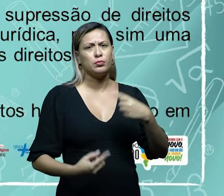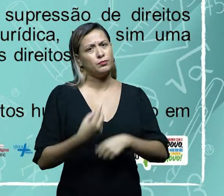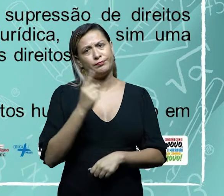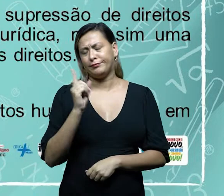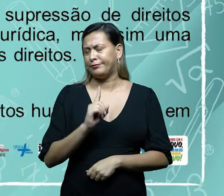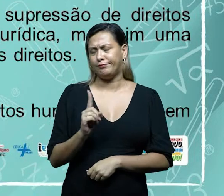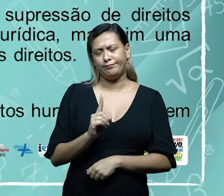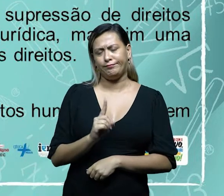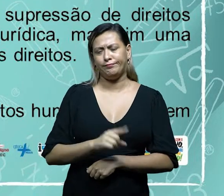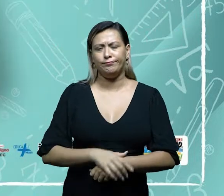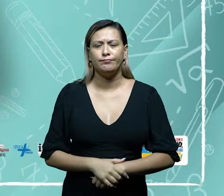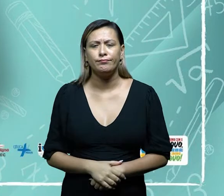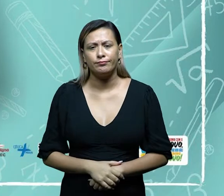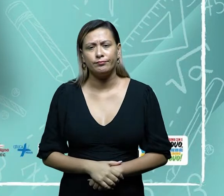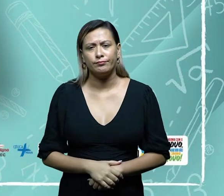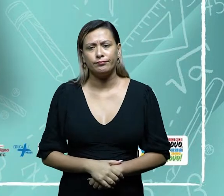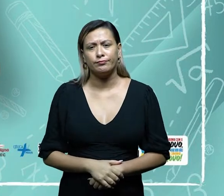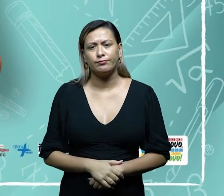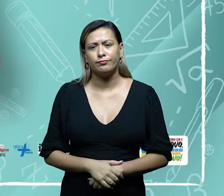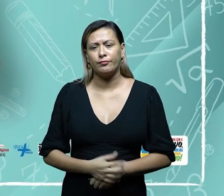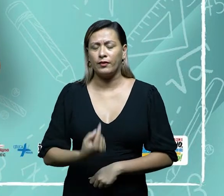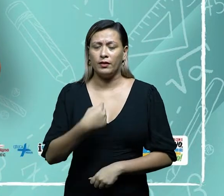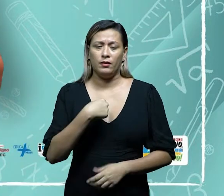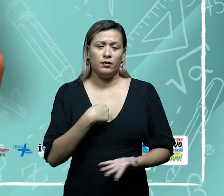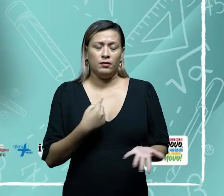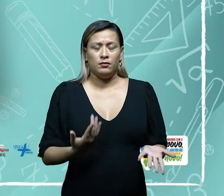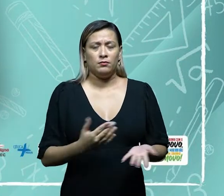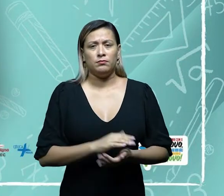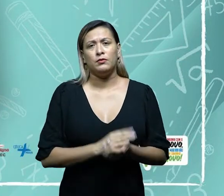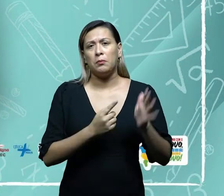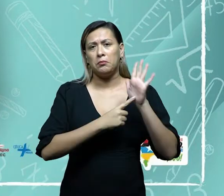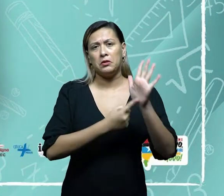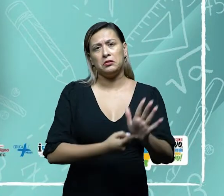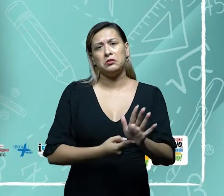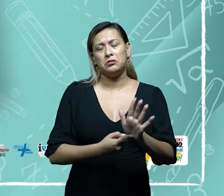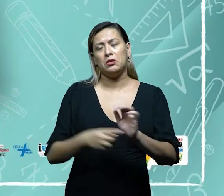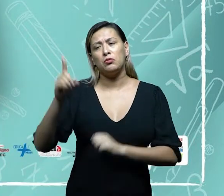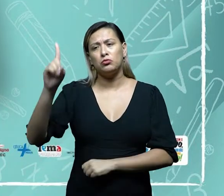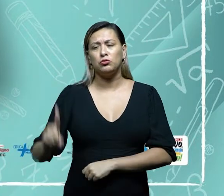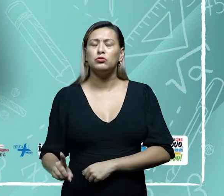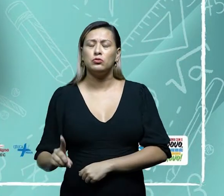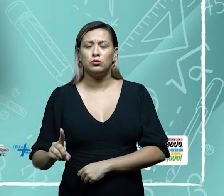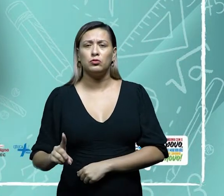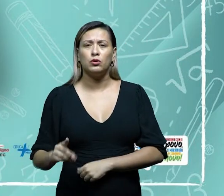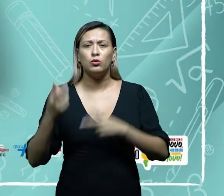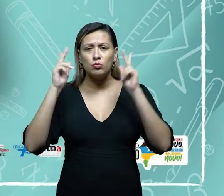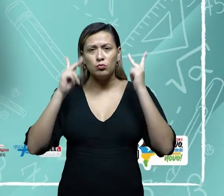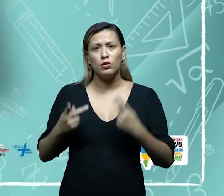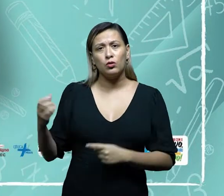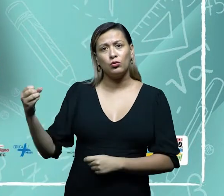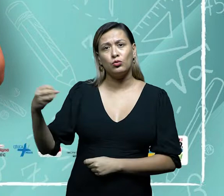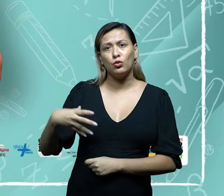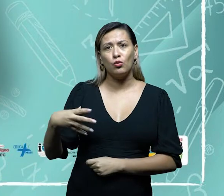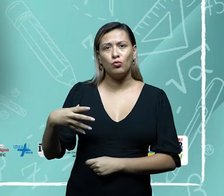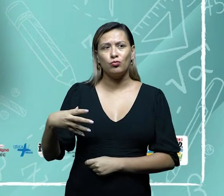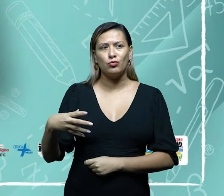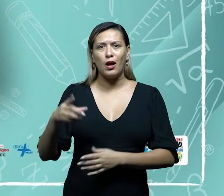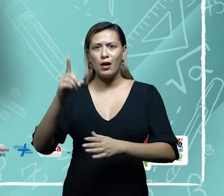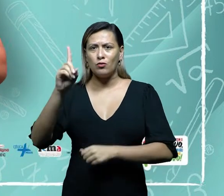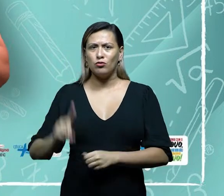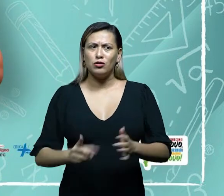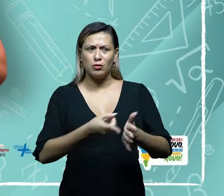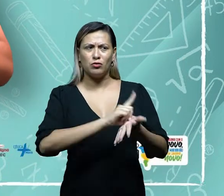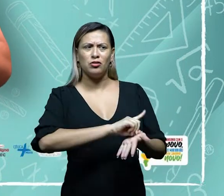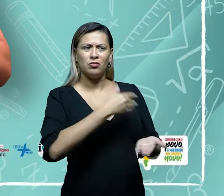uma proibição de retrocesso. Eu não posso apresentar um novo direito humano e tirar um anterior. Isso não pode